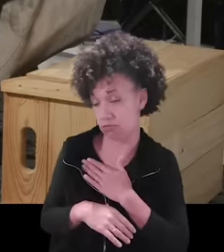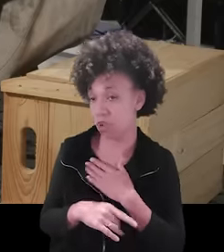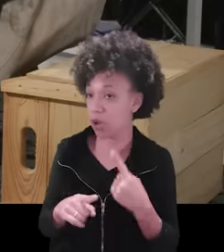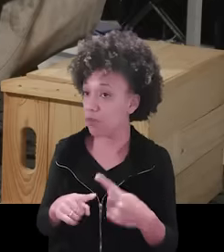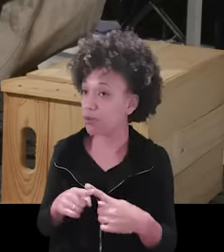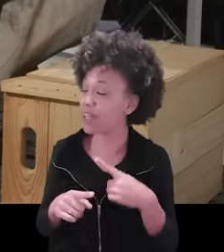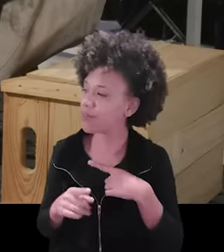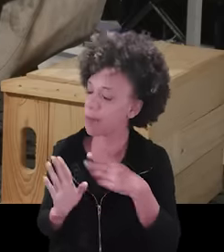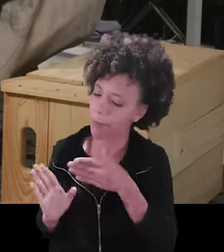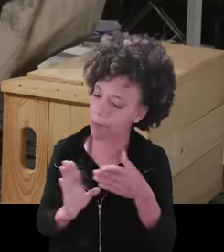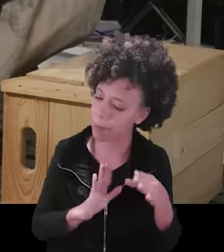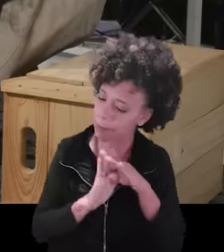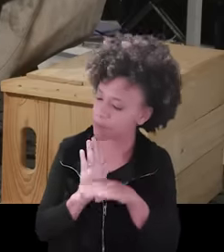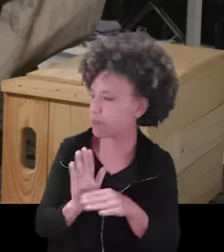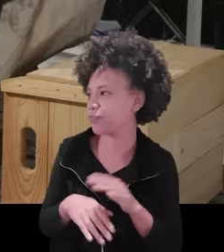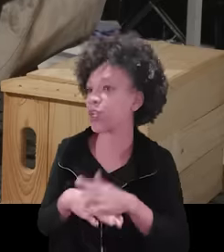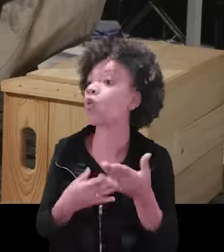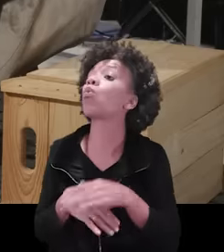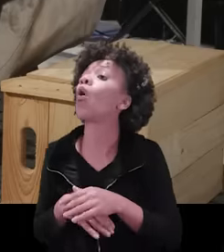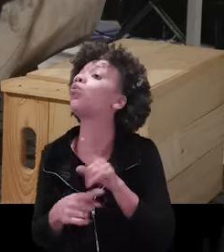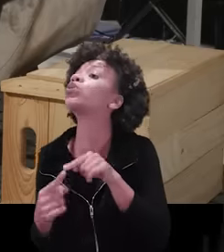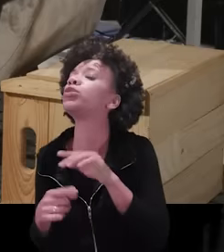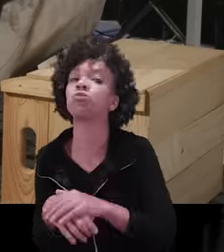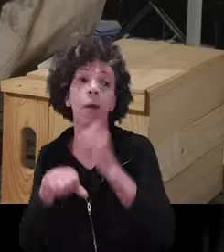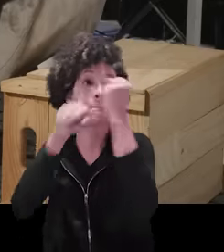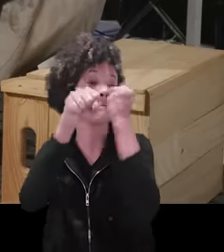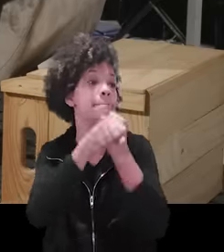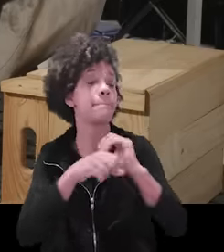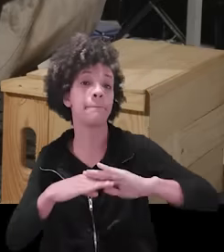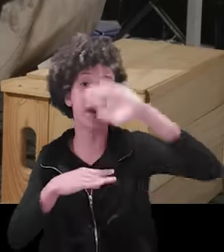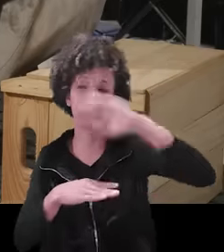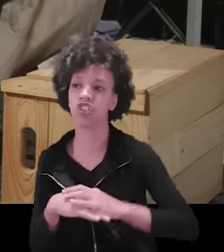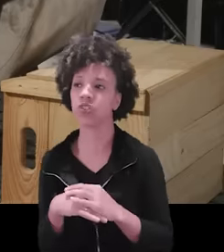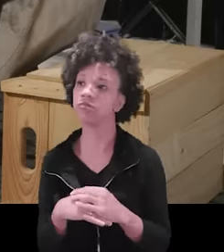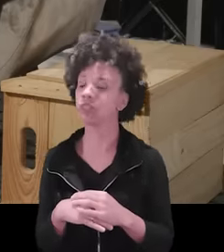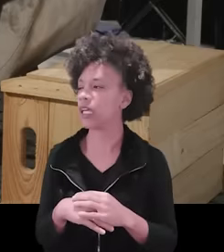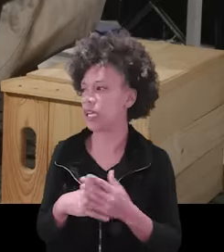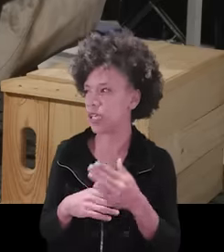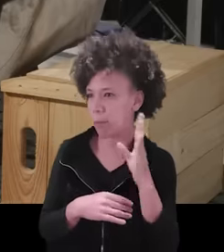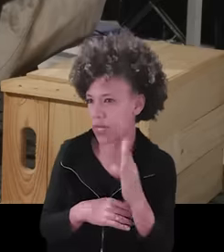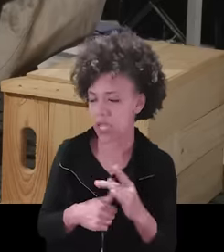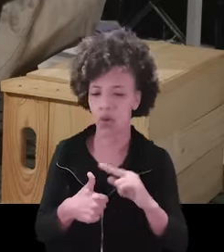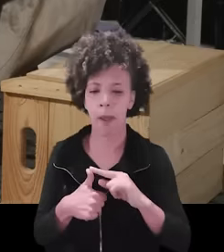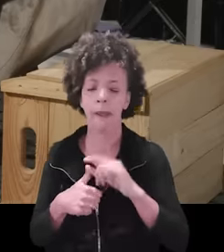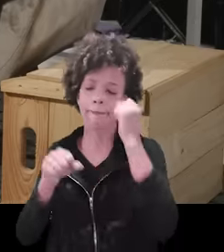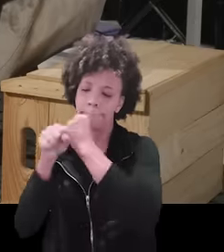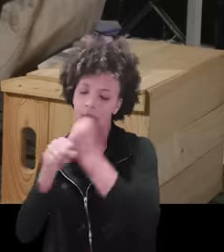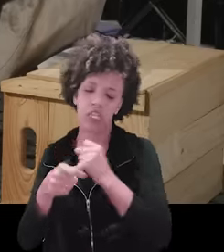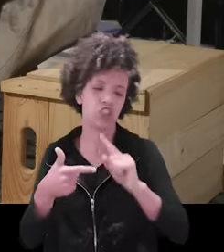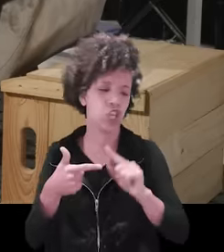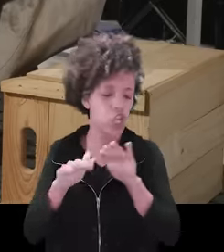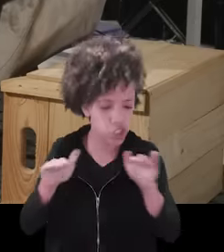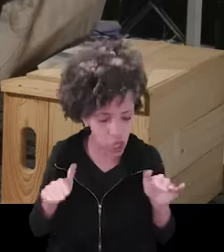que eu tenho exatamente por ter muito processo é o cara que faz a pele como sua função faça o paredes só quem sabe fazer chão e o brasileiro me dá a impressão de um caixão